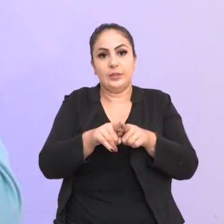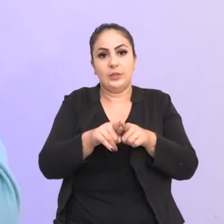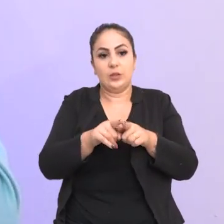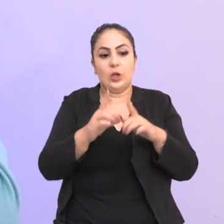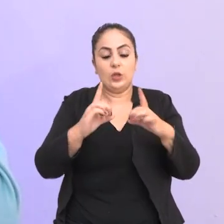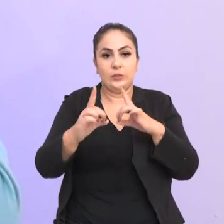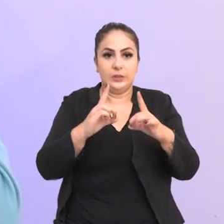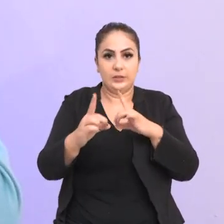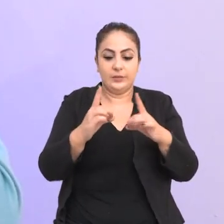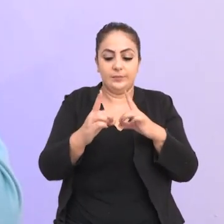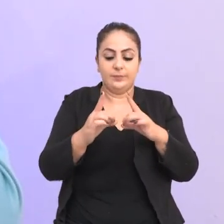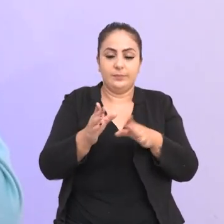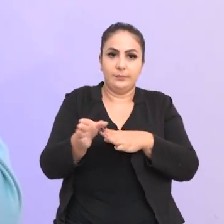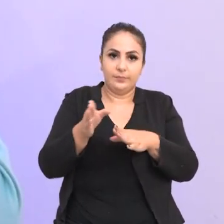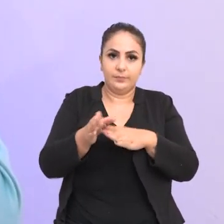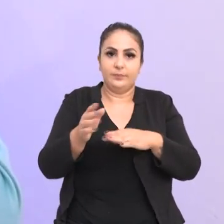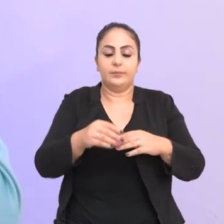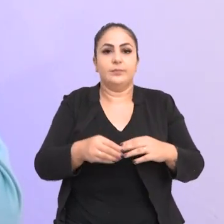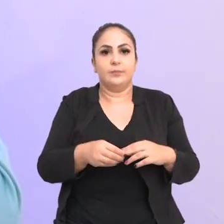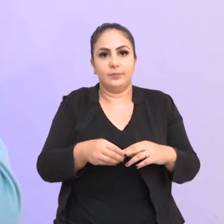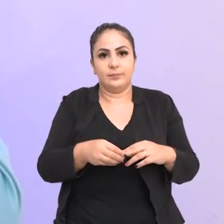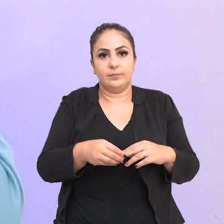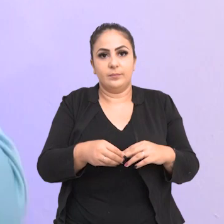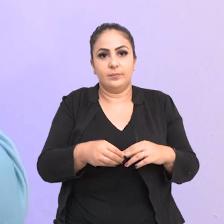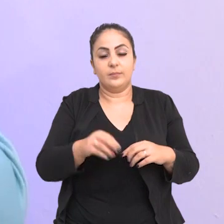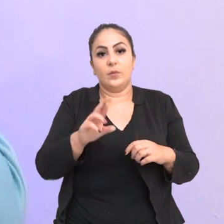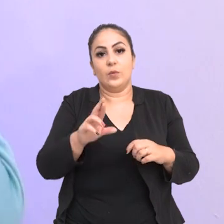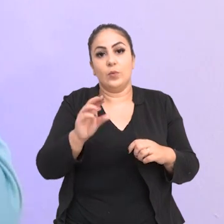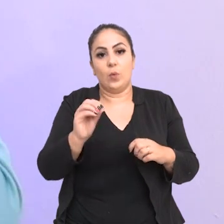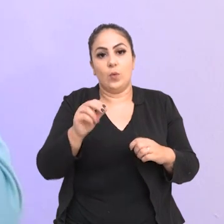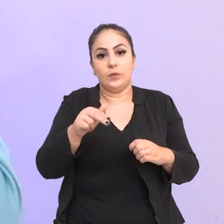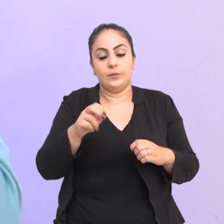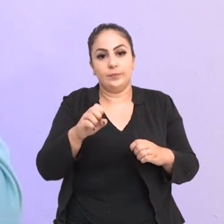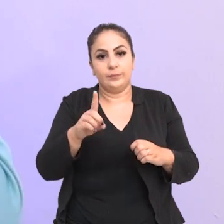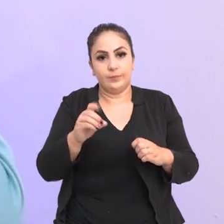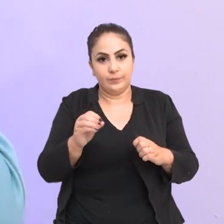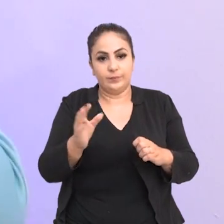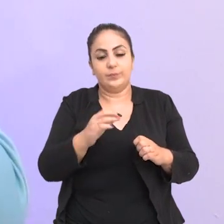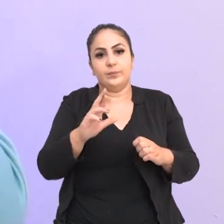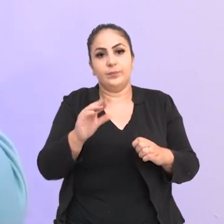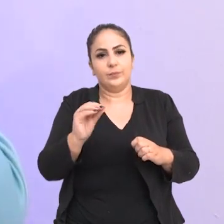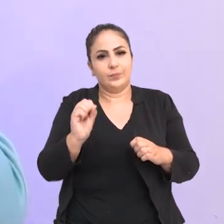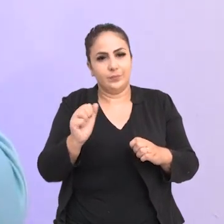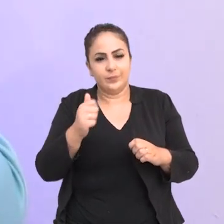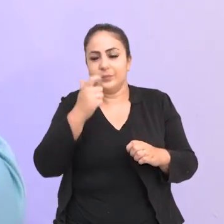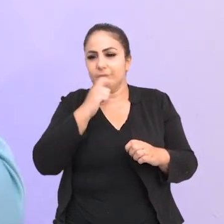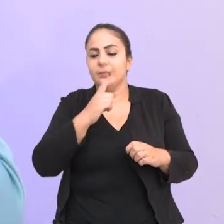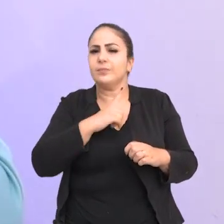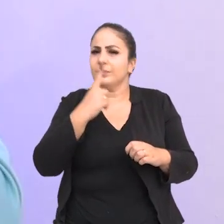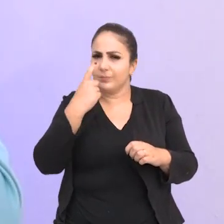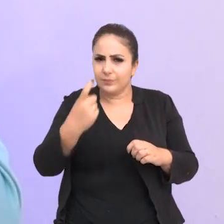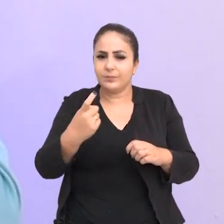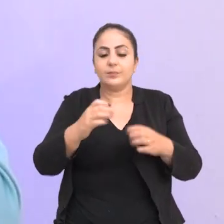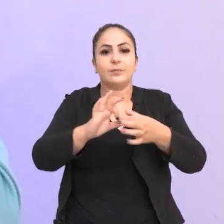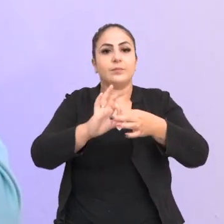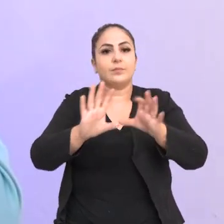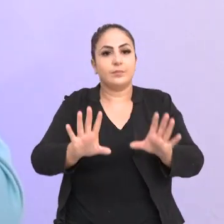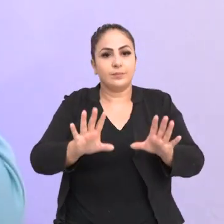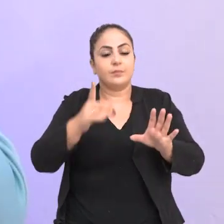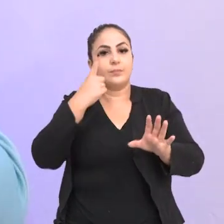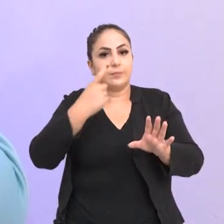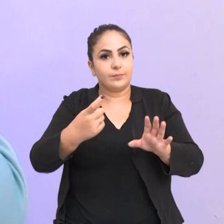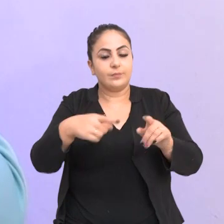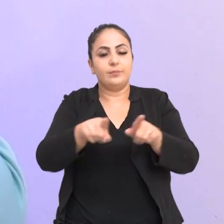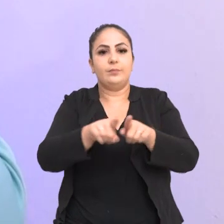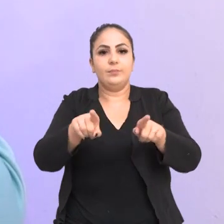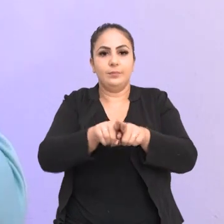inclusive, com o coordenador dos conselhos, o Ronaldo Rosa, que tem, pelo que me pareceu, bastante disponibilidade